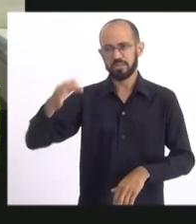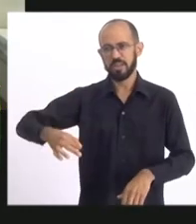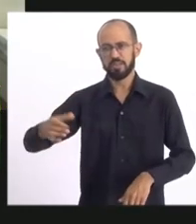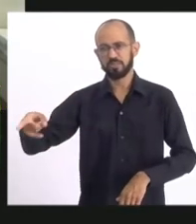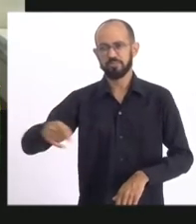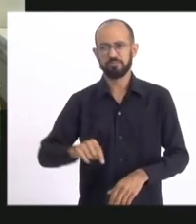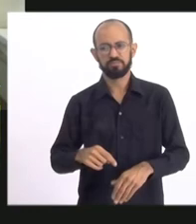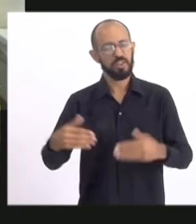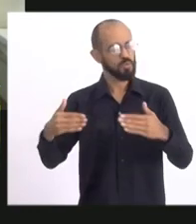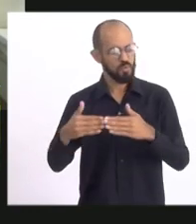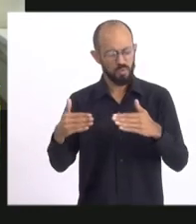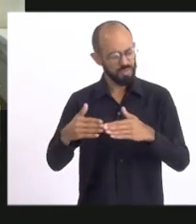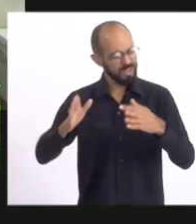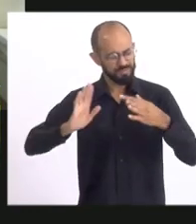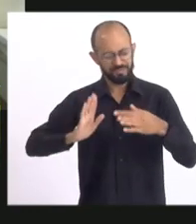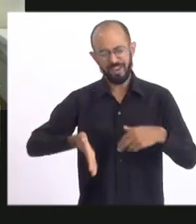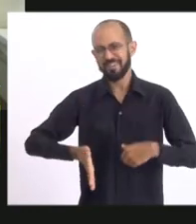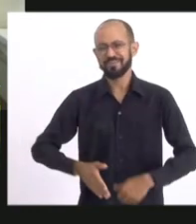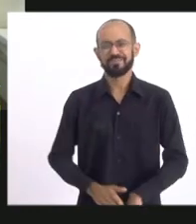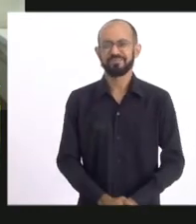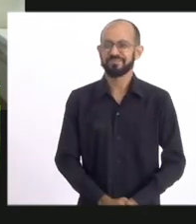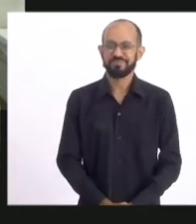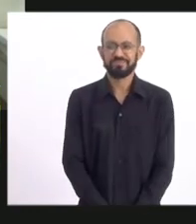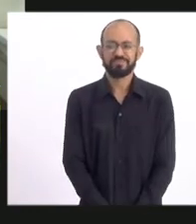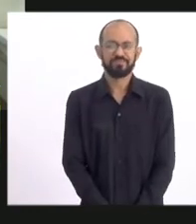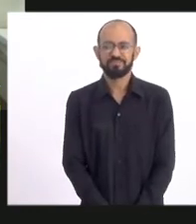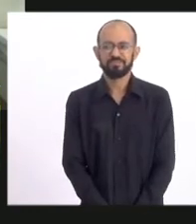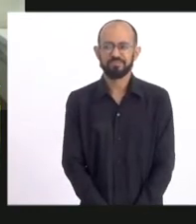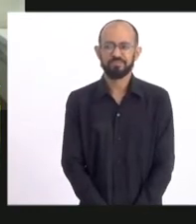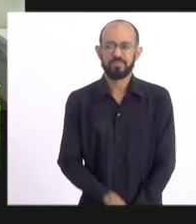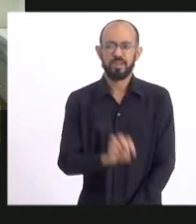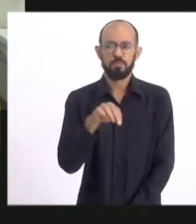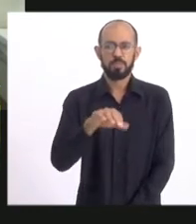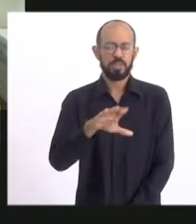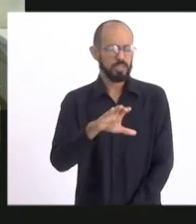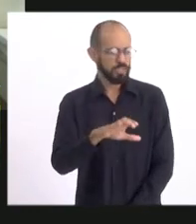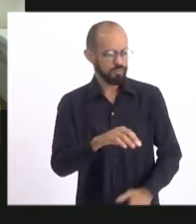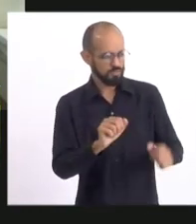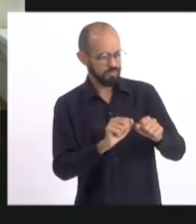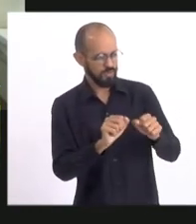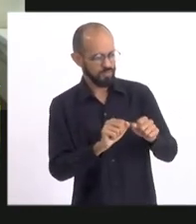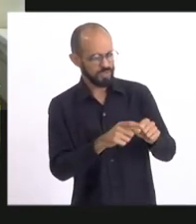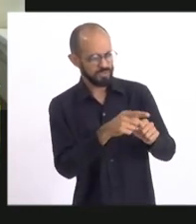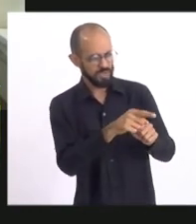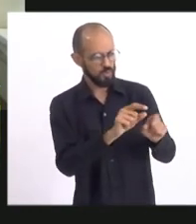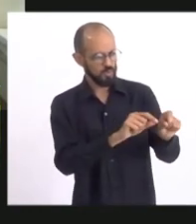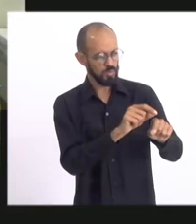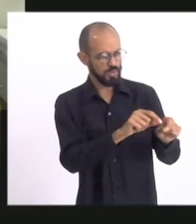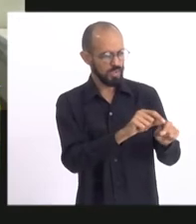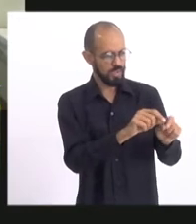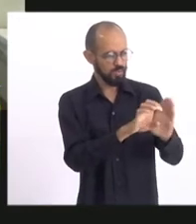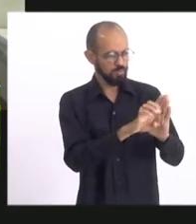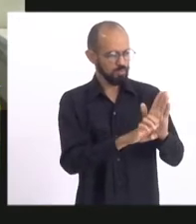Está concordado. Espera aí. Mas, Mink, você vai fazer o projeto pela constitucionalidade com emenda?